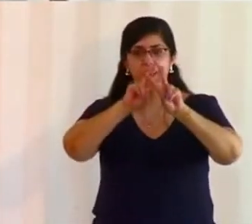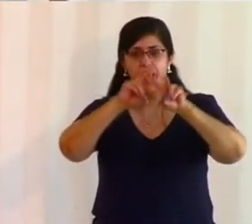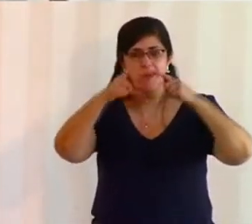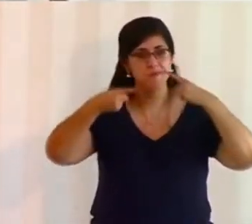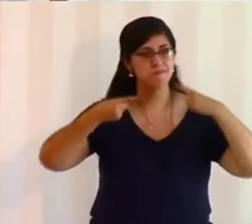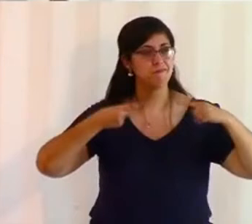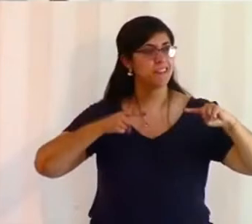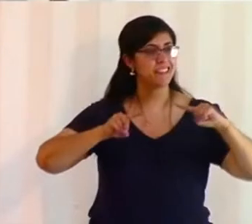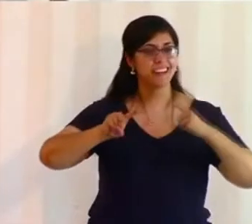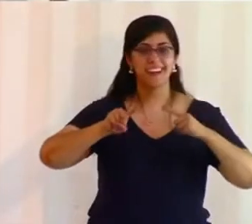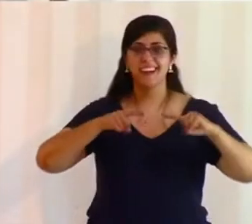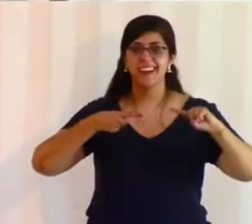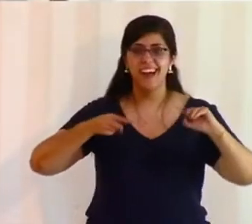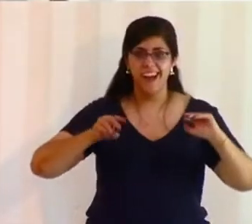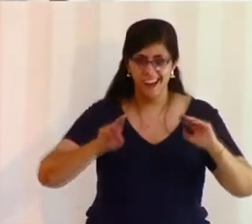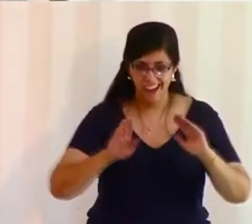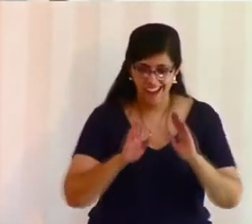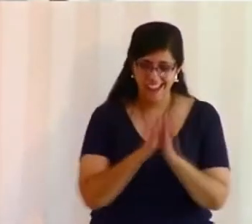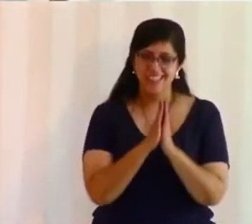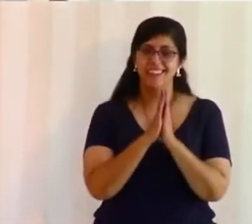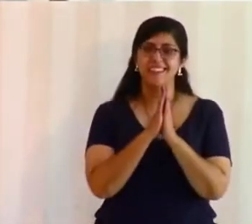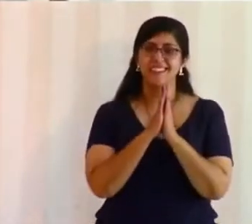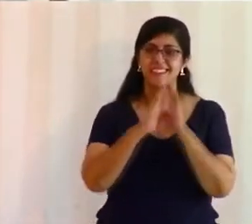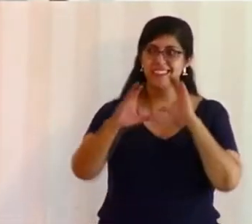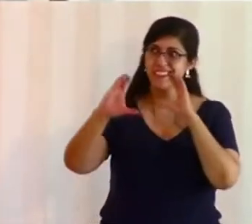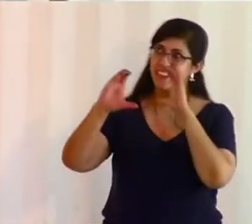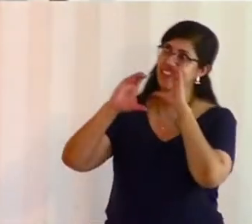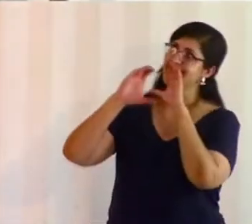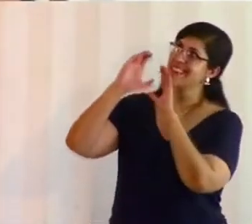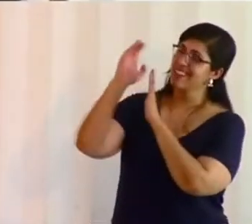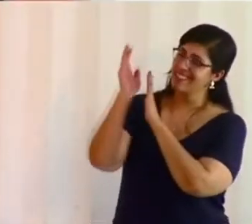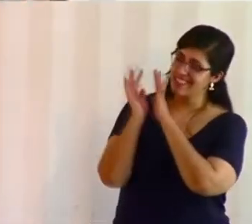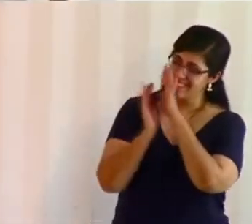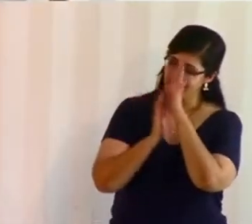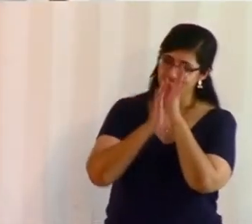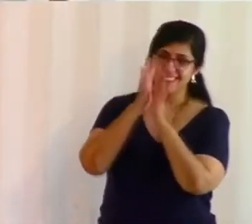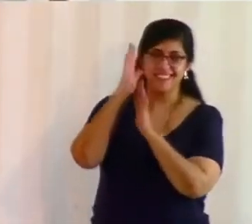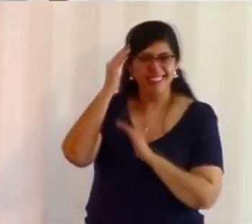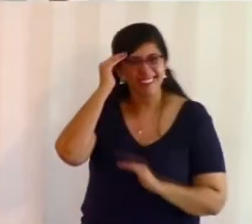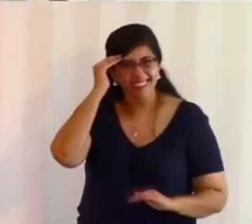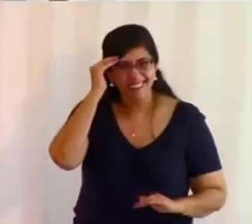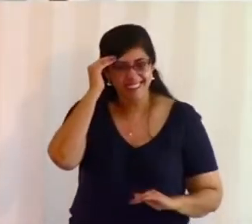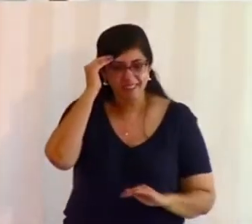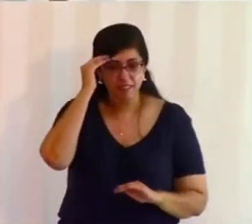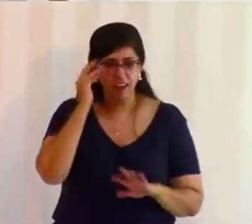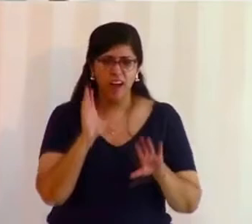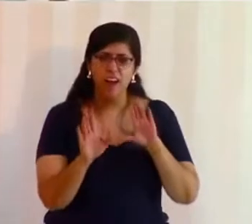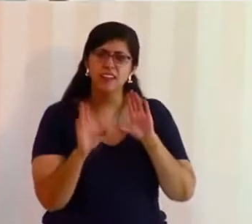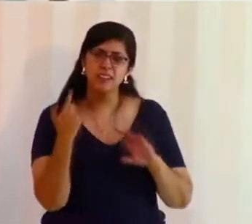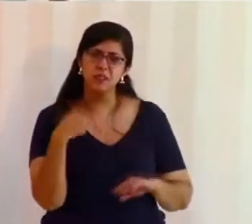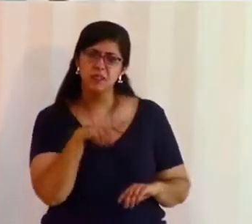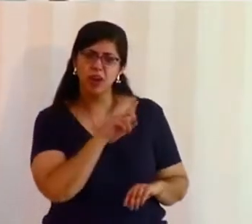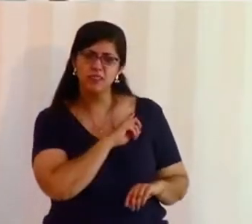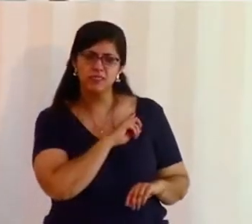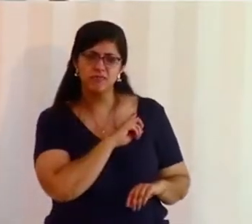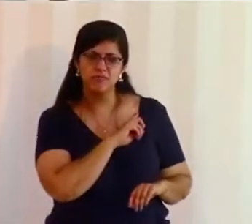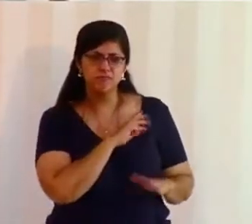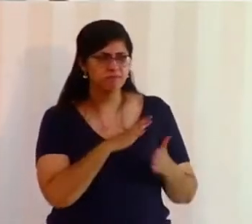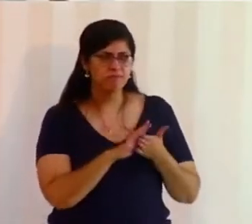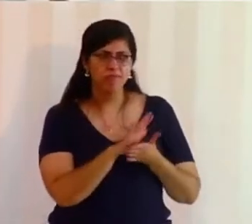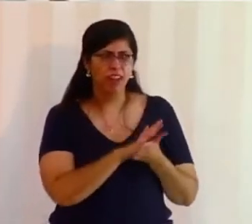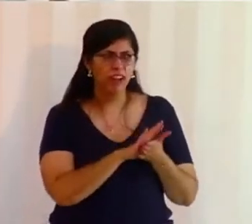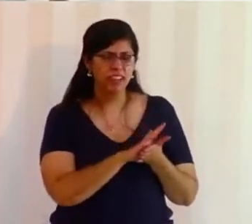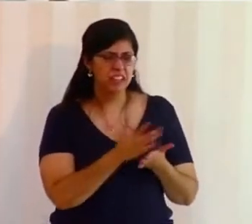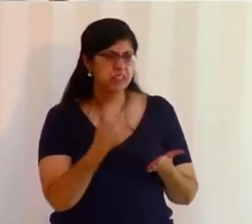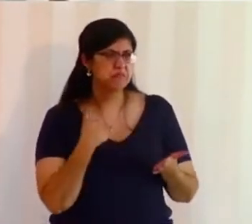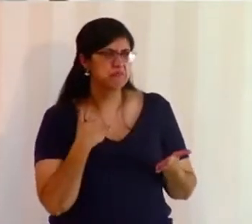oração na cadeia. E a gente que não está preso, que não está machucado, que não está acorrentado, às vezes tem coragem de dizer: hoje eu não